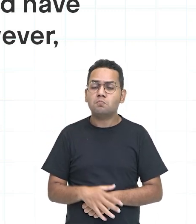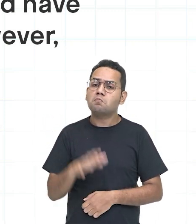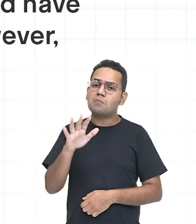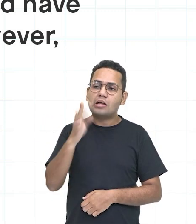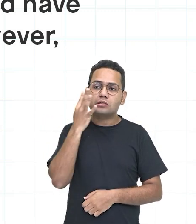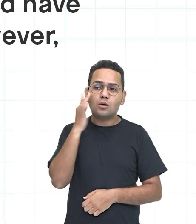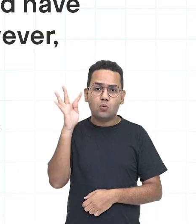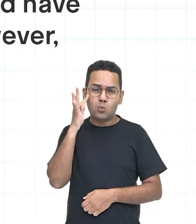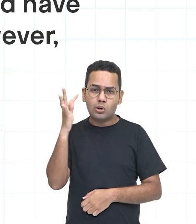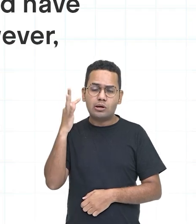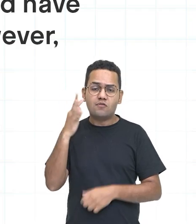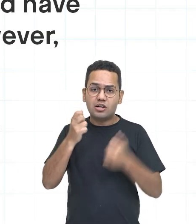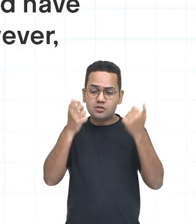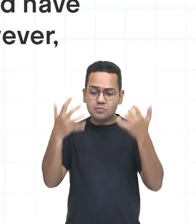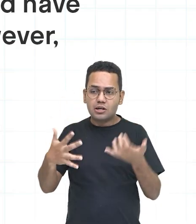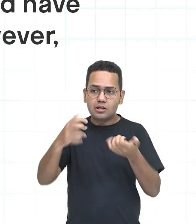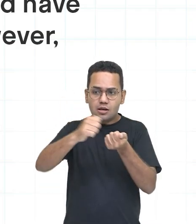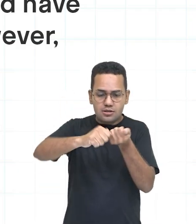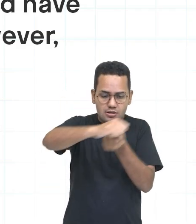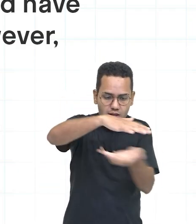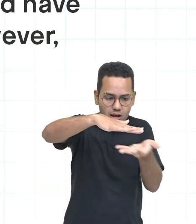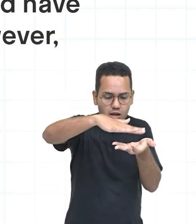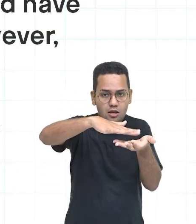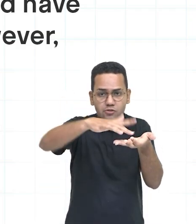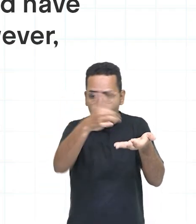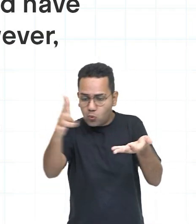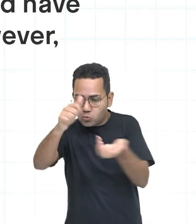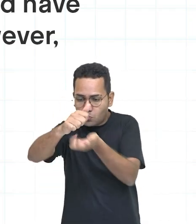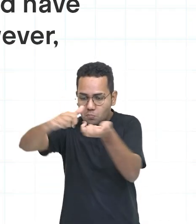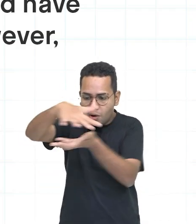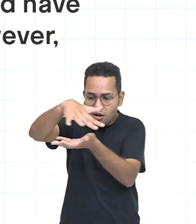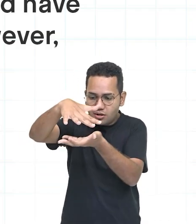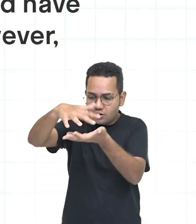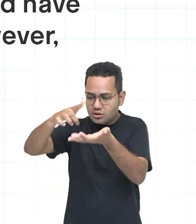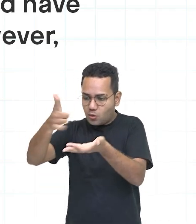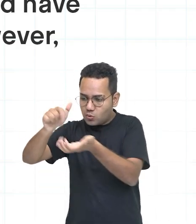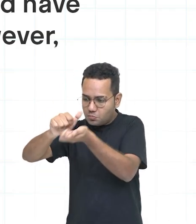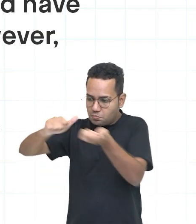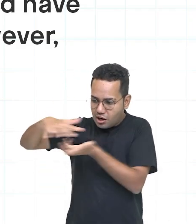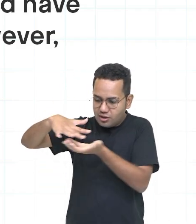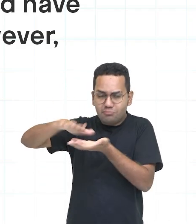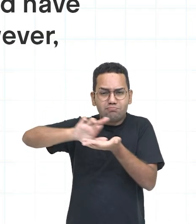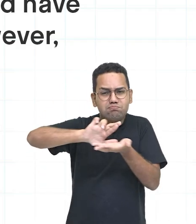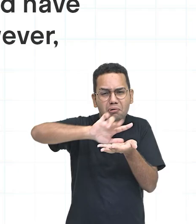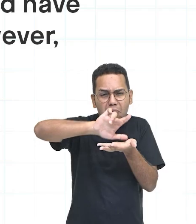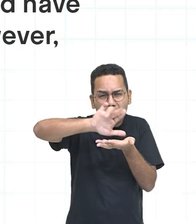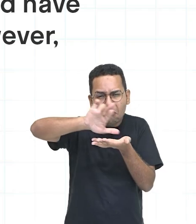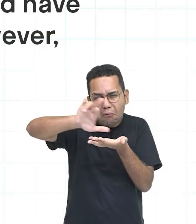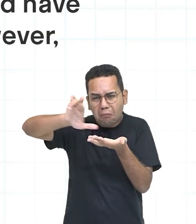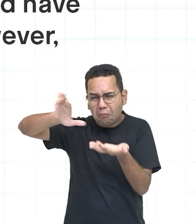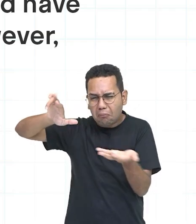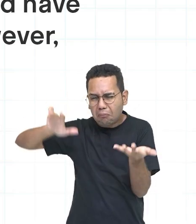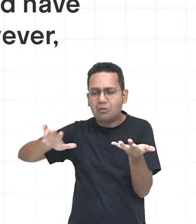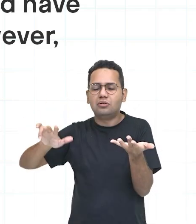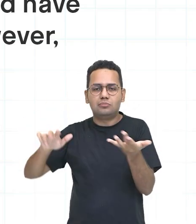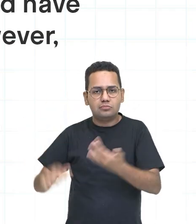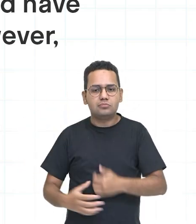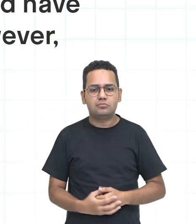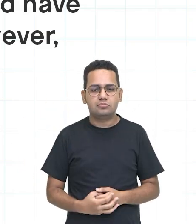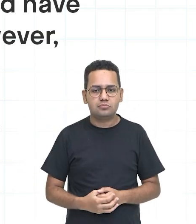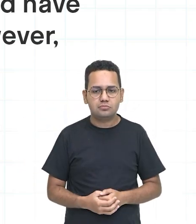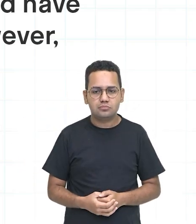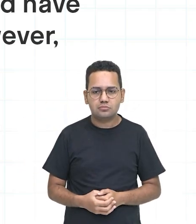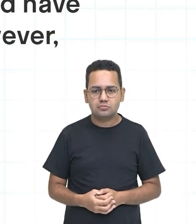que tem muitos outros universos simultâneo a esse, né? Paralelo a esse. E aí, é uma teoria válida,